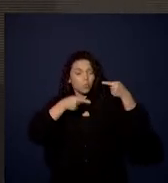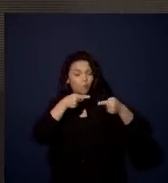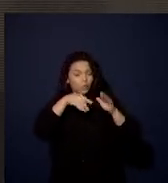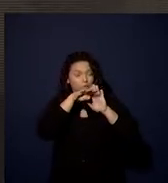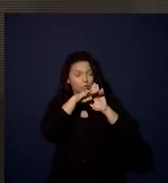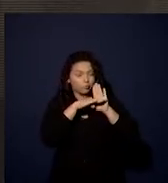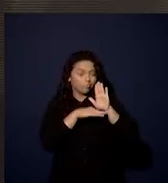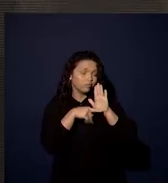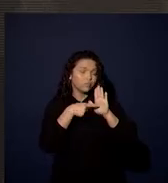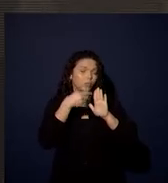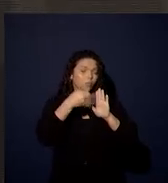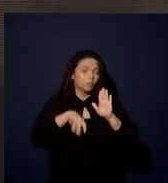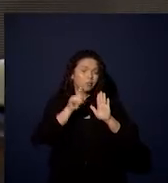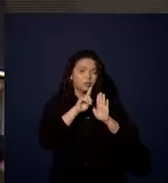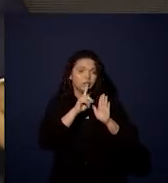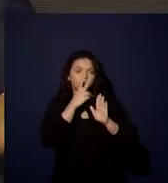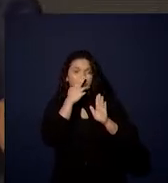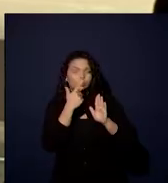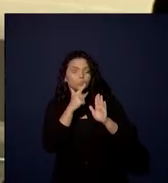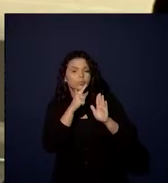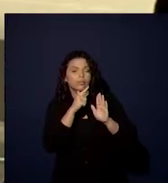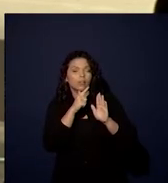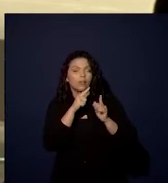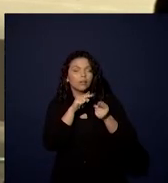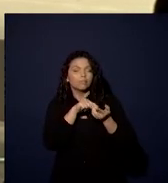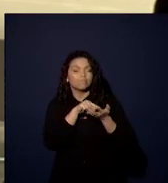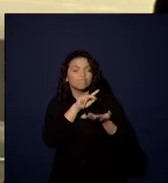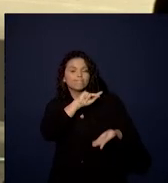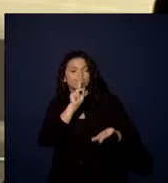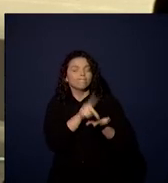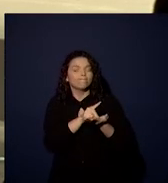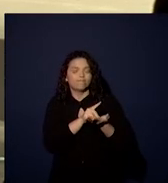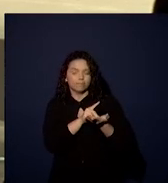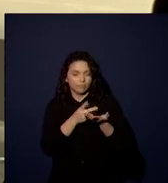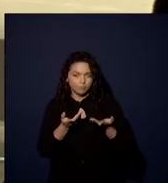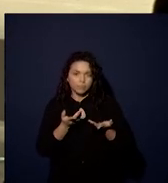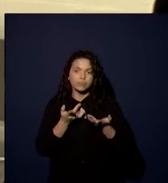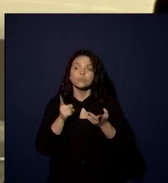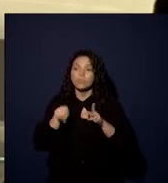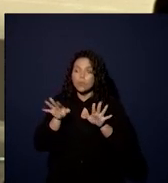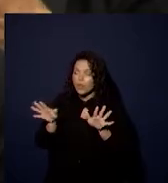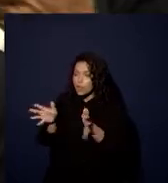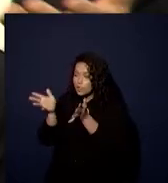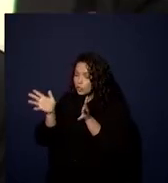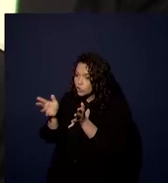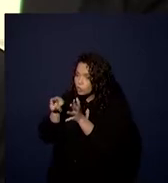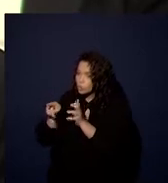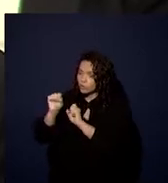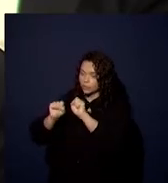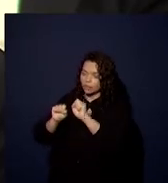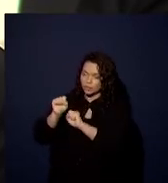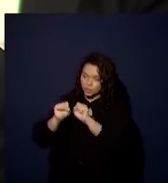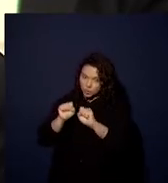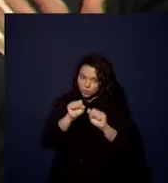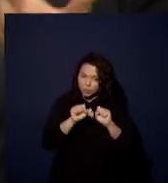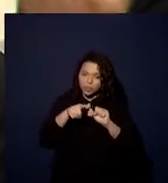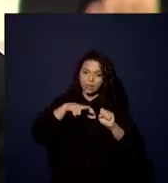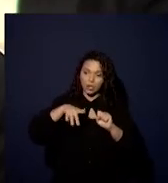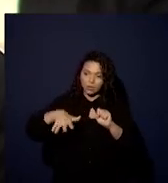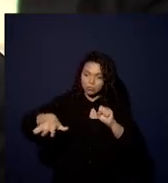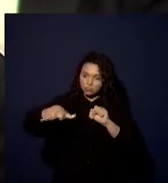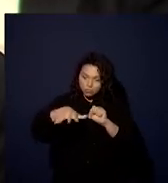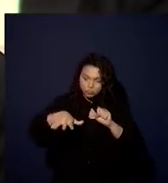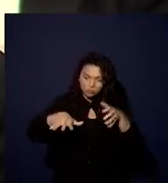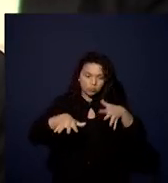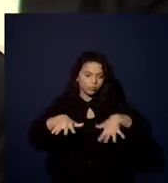evolução interessante e pode ser também um estímulo para que indústrias que hoje estão localizadas nessas regiões que